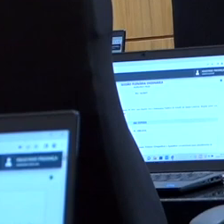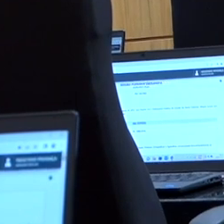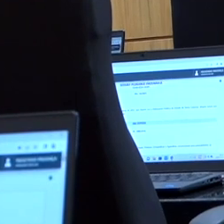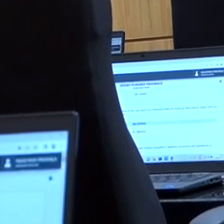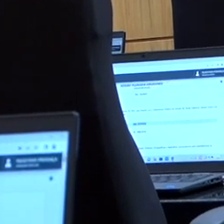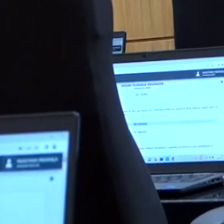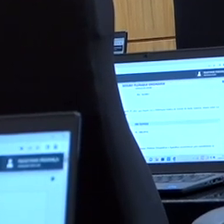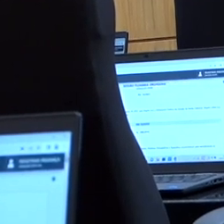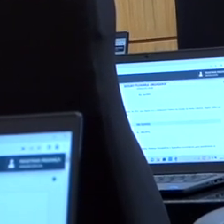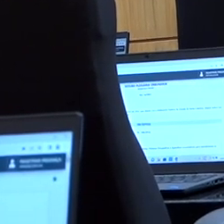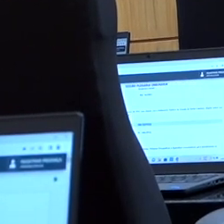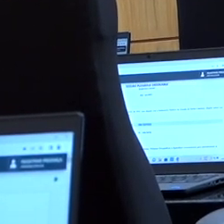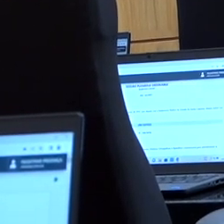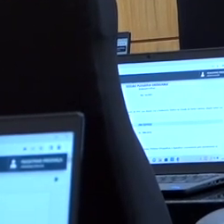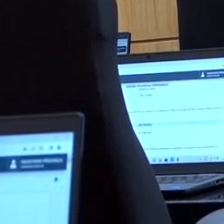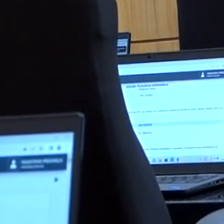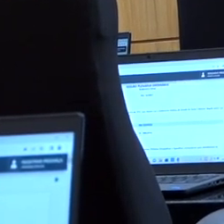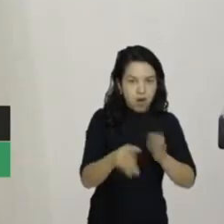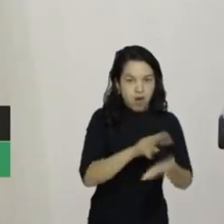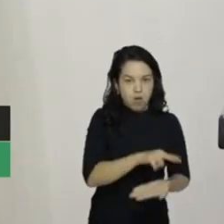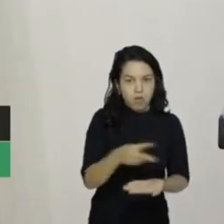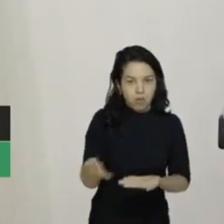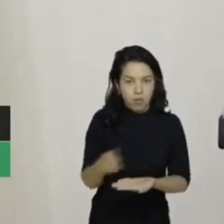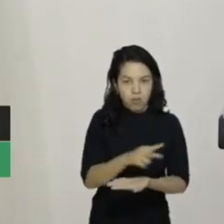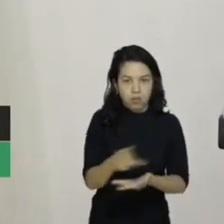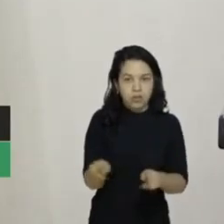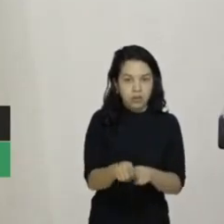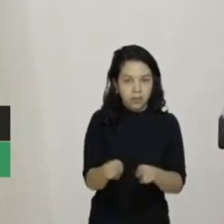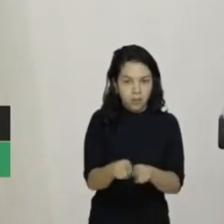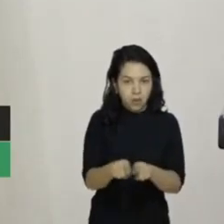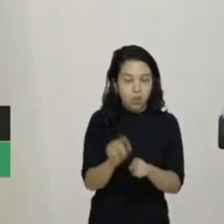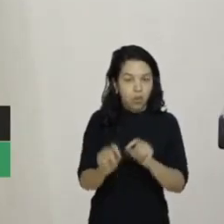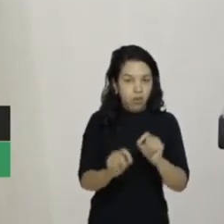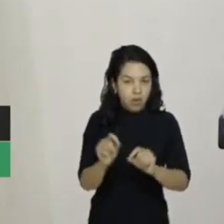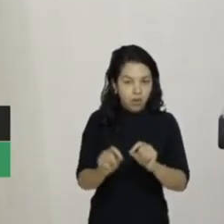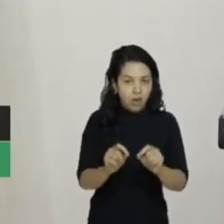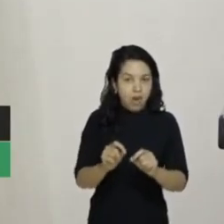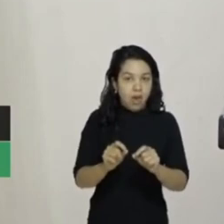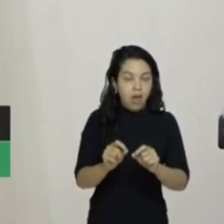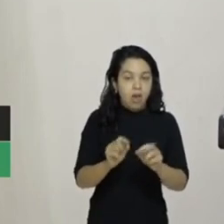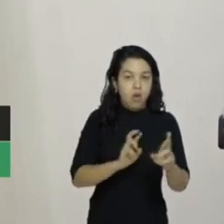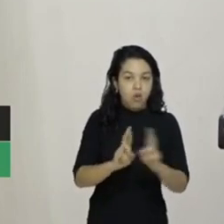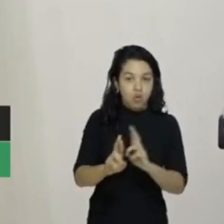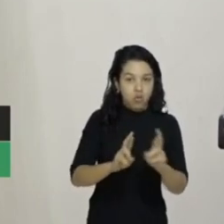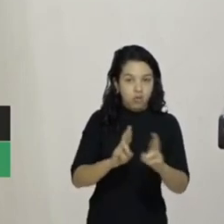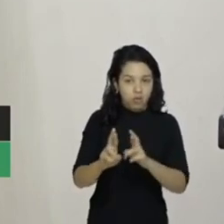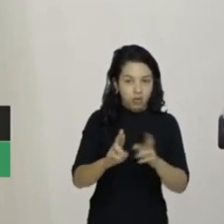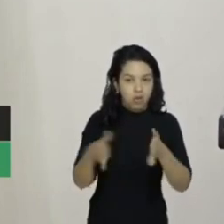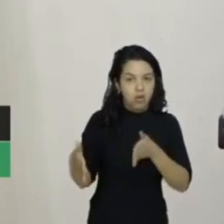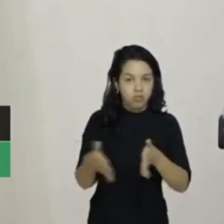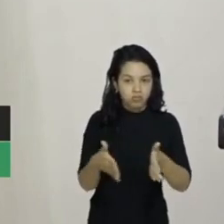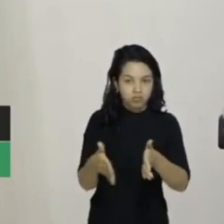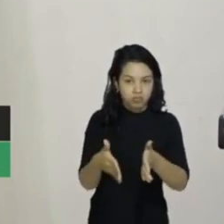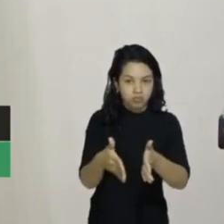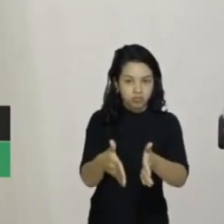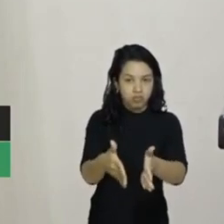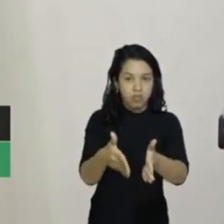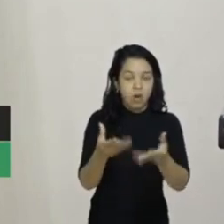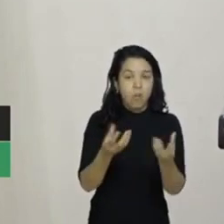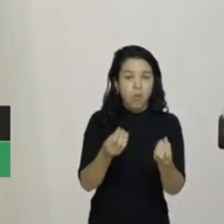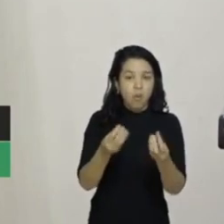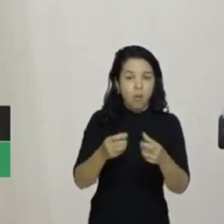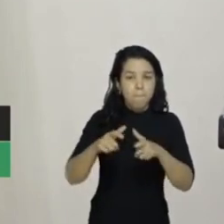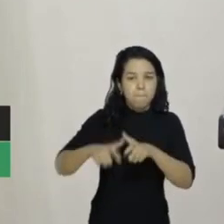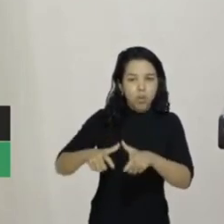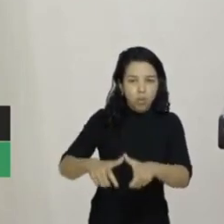a recuperação das rodovias estaduais as estradas com foi bem dito aqui pelo Deputado Fabiano estão esburacados assim